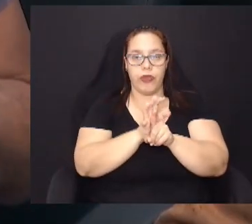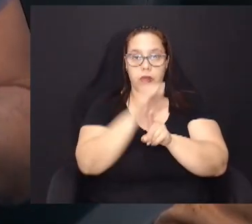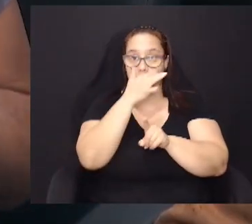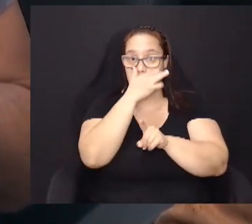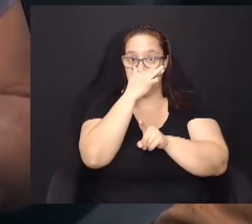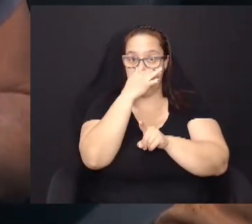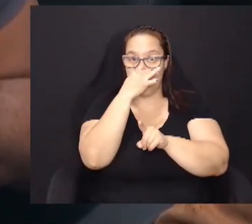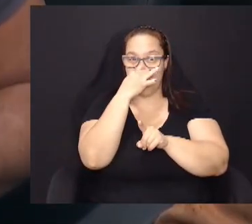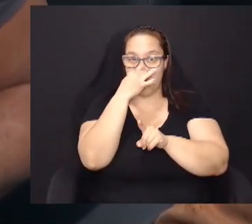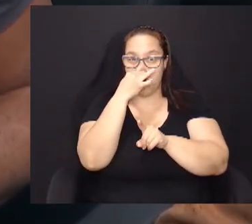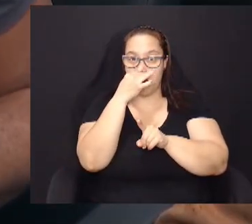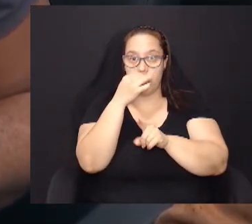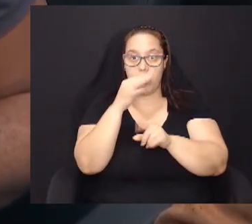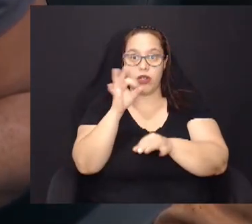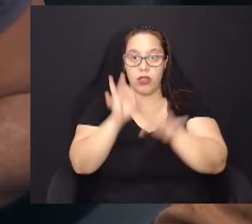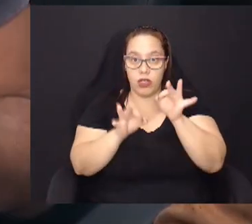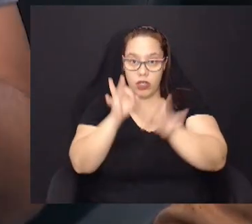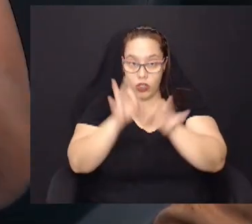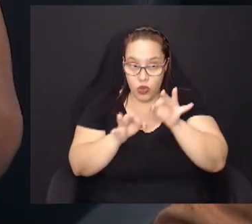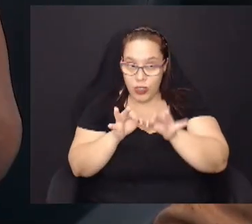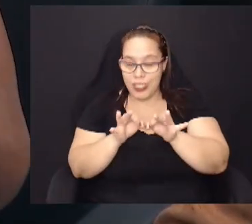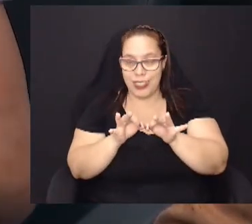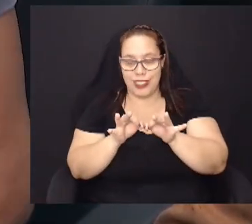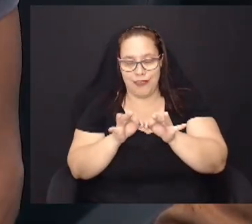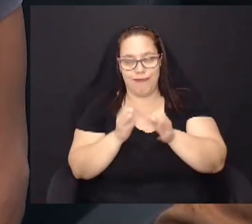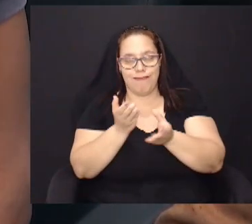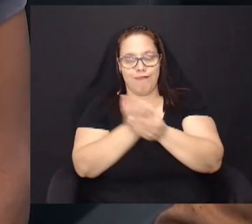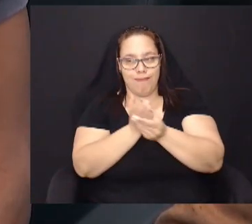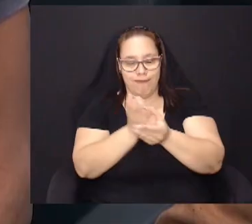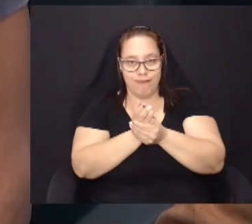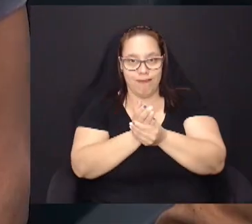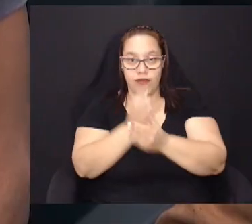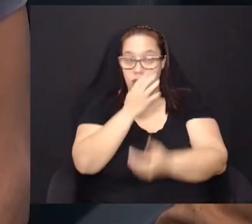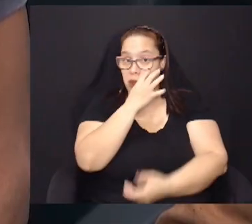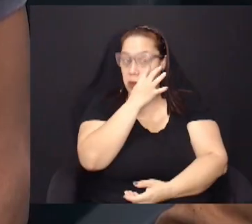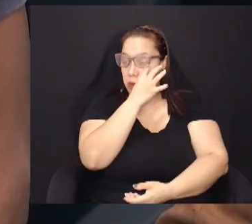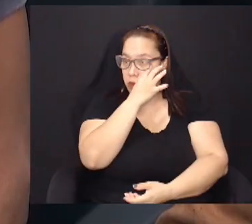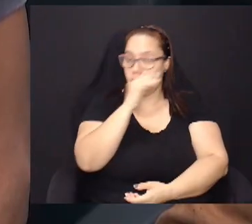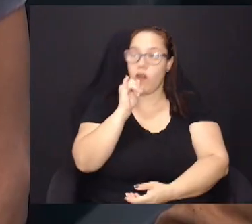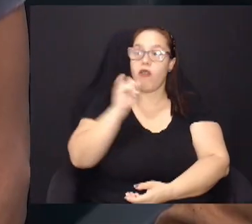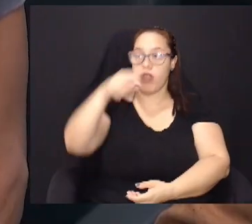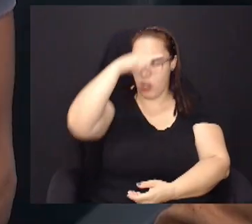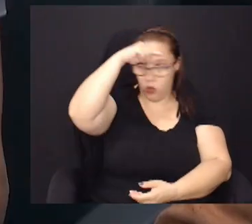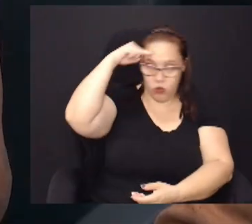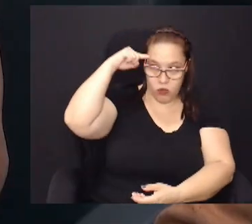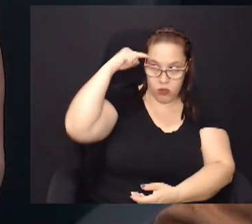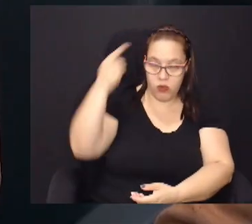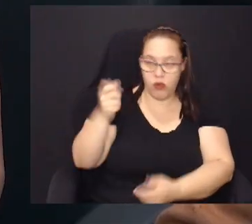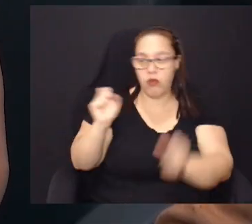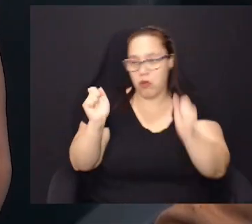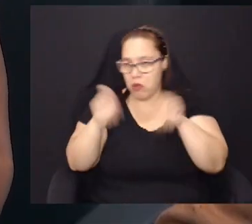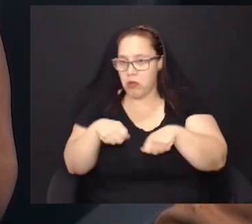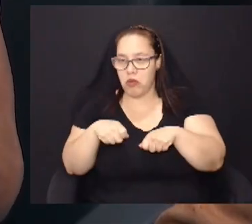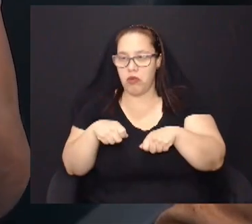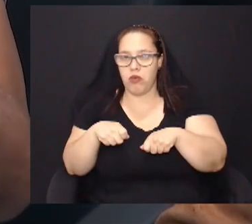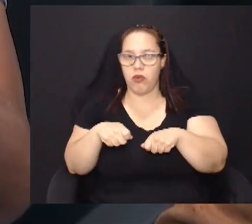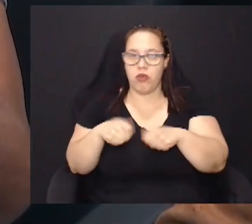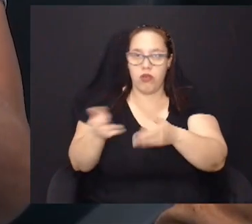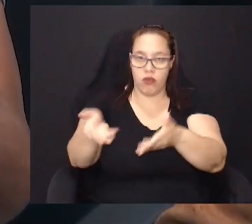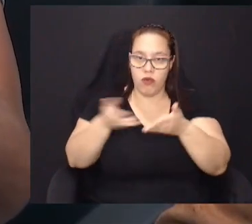uma jurisprudência jurídica. Né? Eu tinha avisado o Otto para ver a possibilidade, não sei se você trouxe